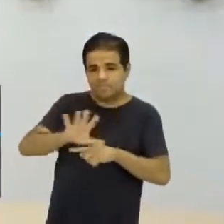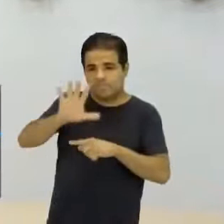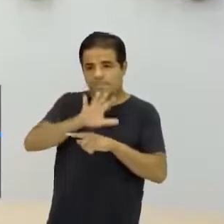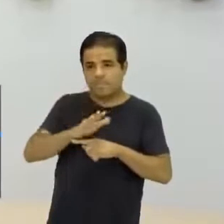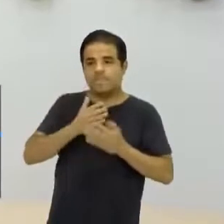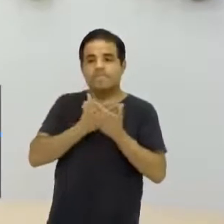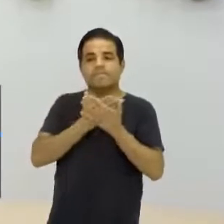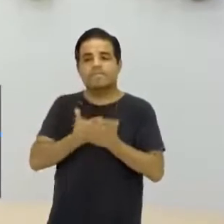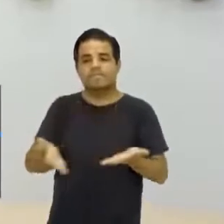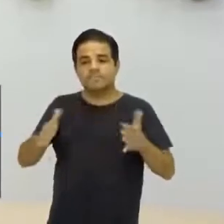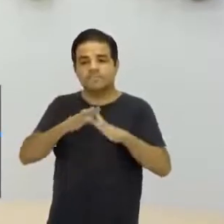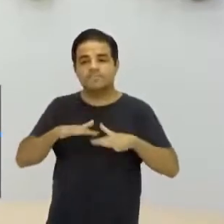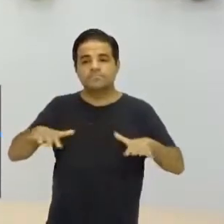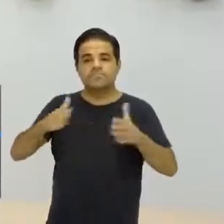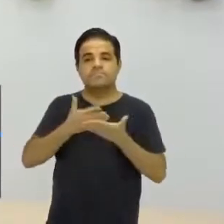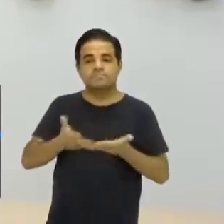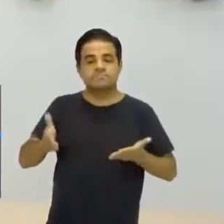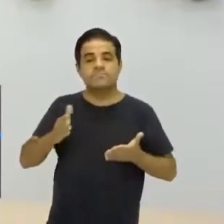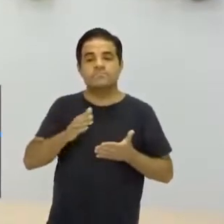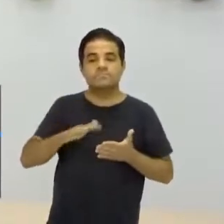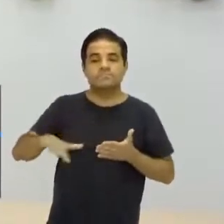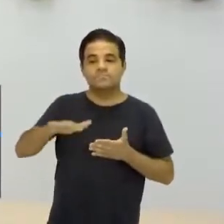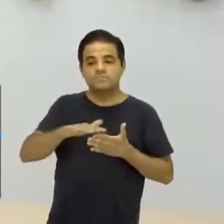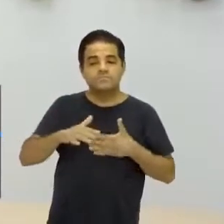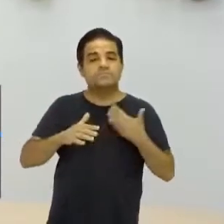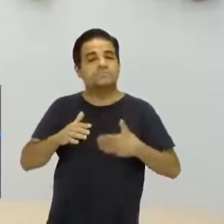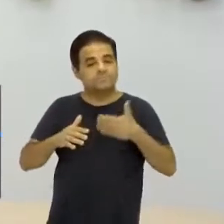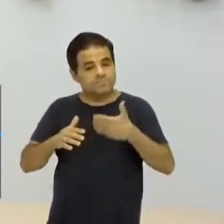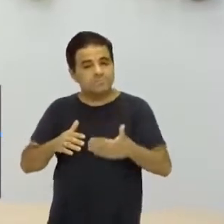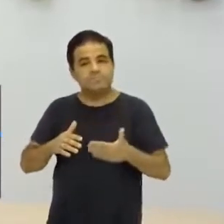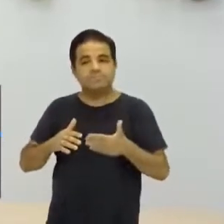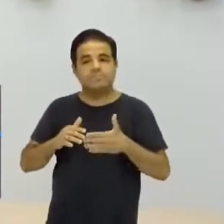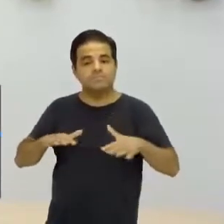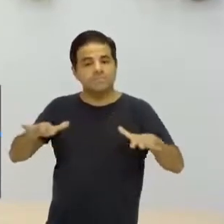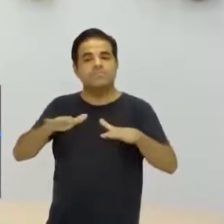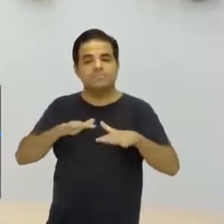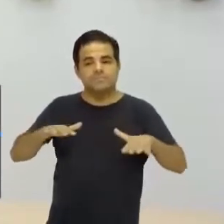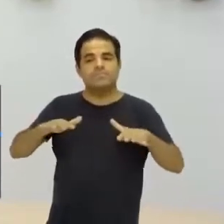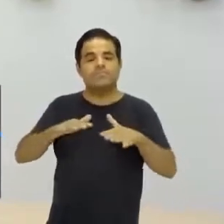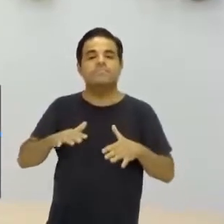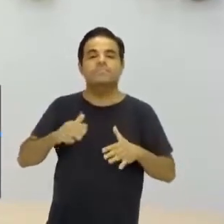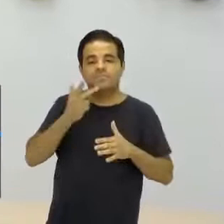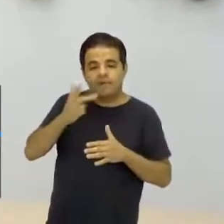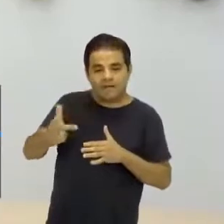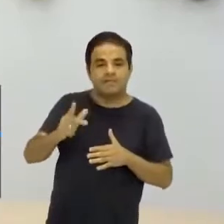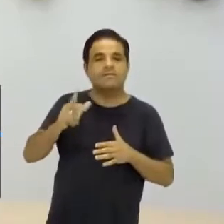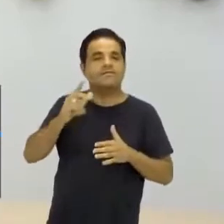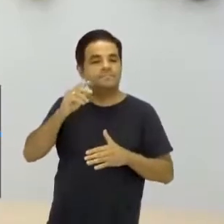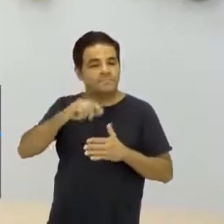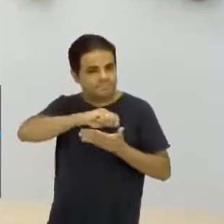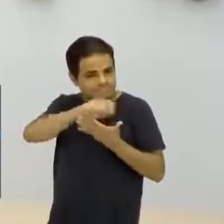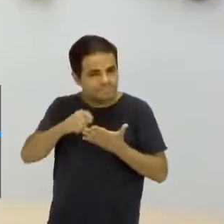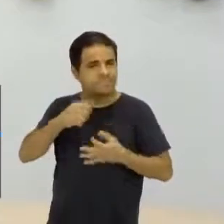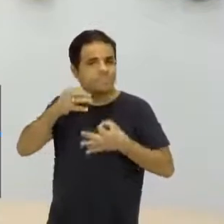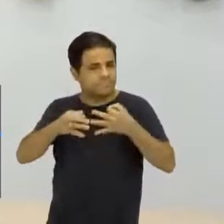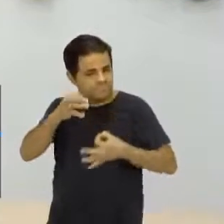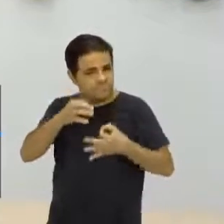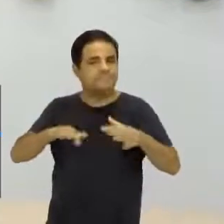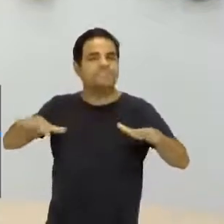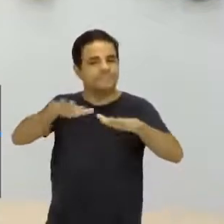suspende temporariamente os direitos e as garantias dos cidadãos. O poder legislativo e